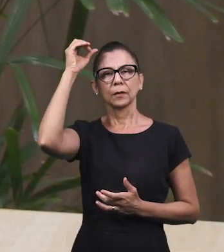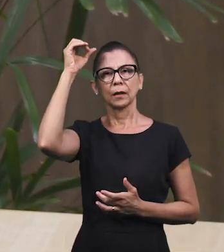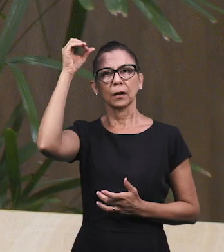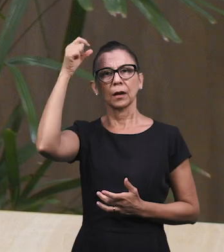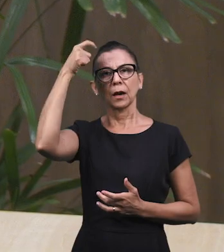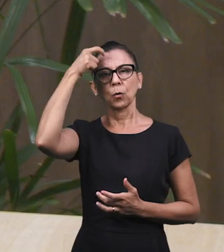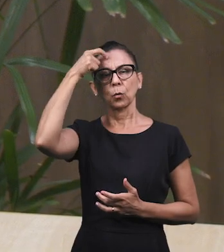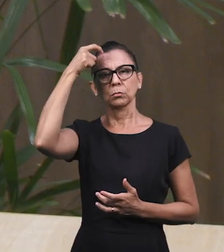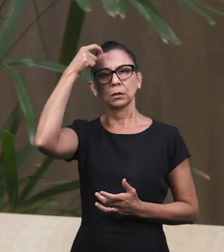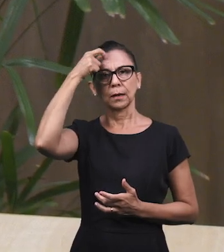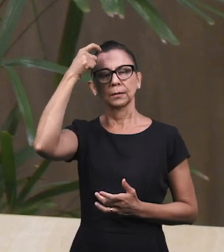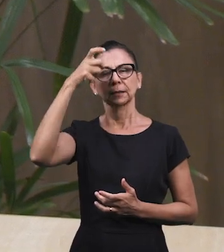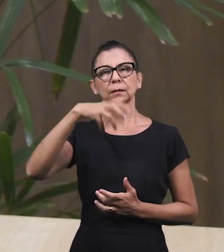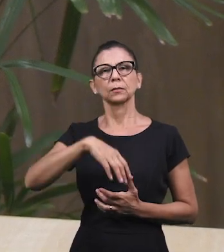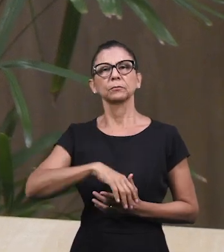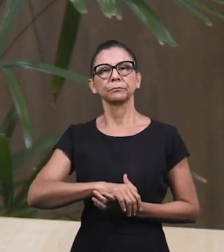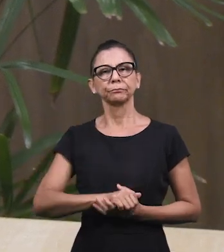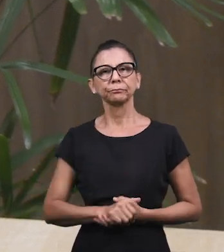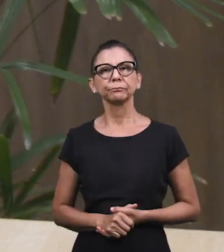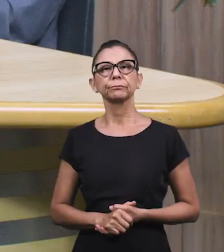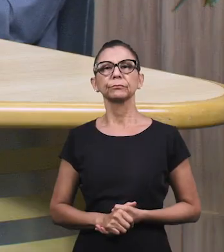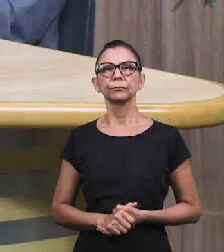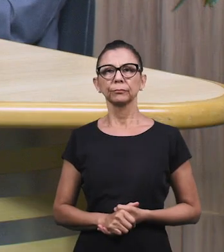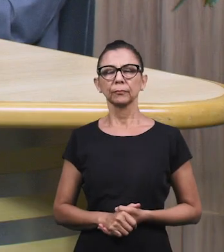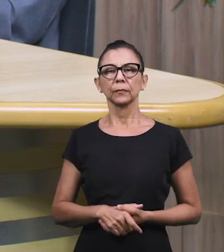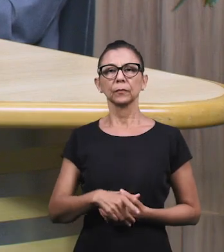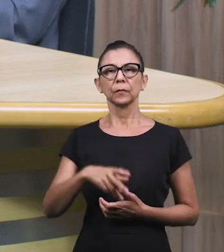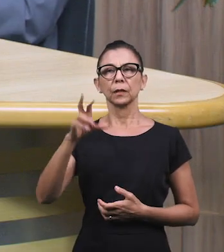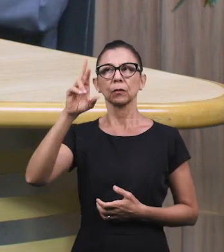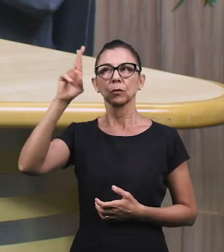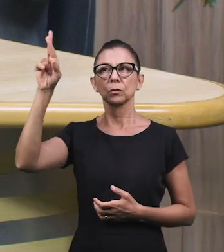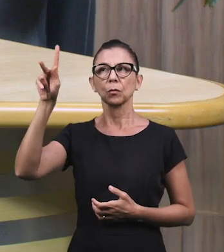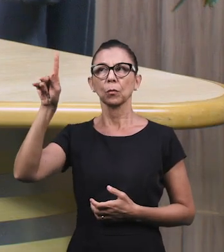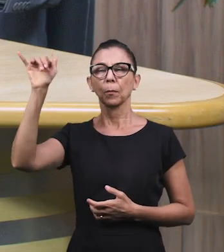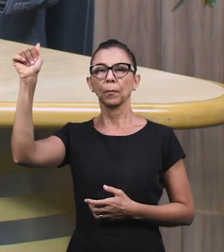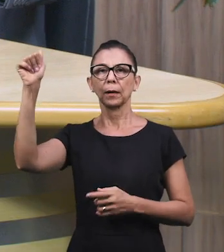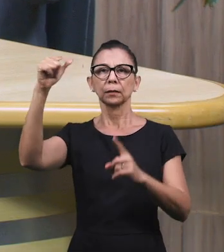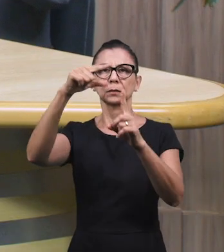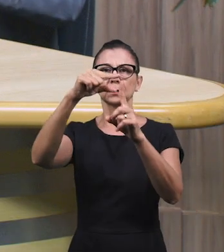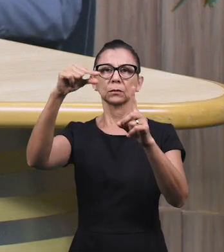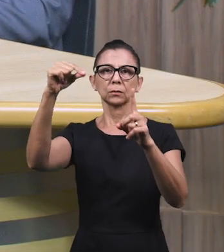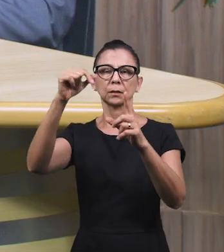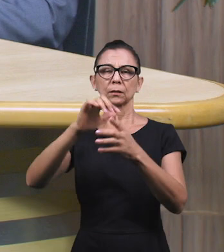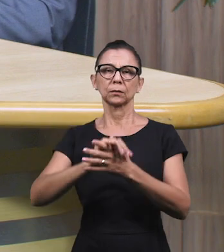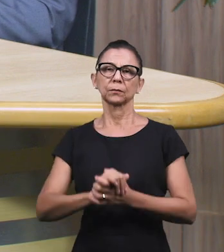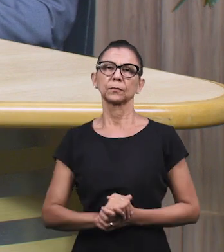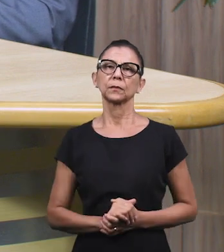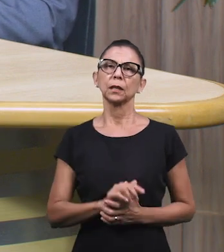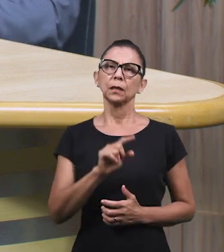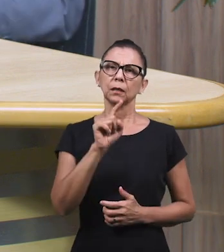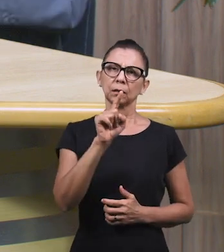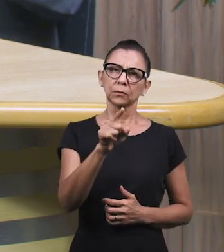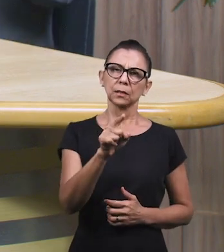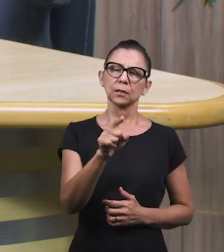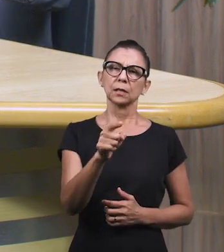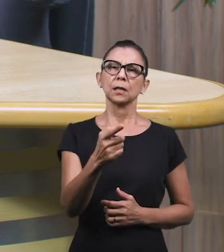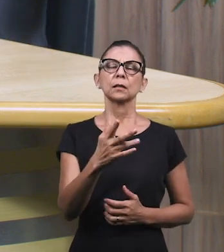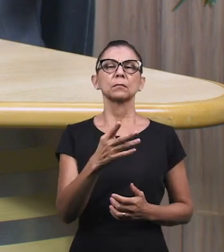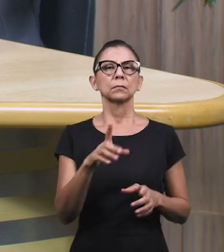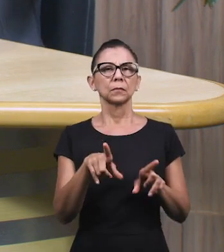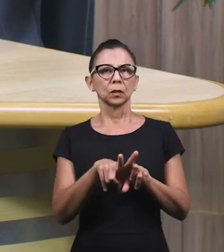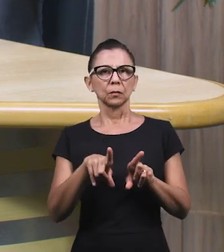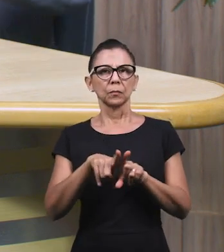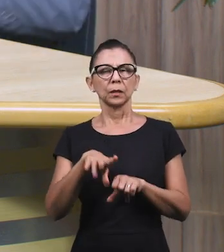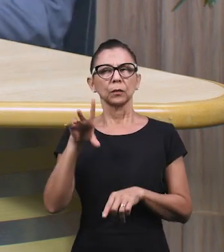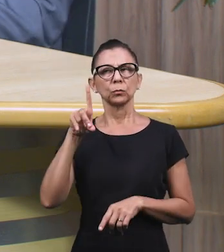vos farei pescadores de homem. E cada um de nós, né, cada um dos que participam conosco desse programa aí, certamente aí tiveram